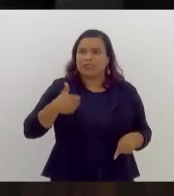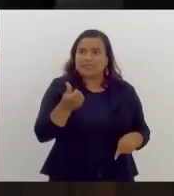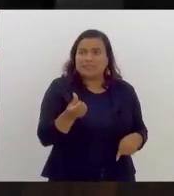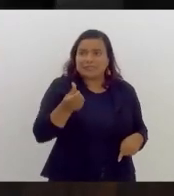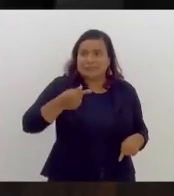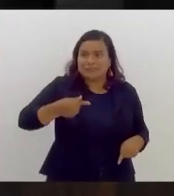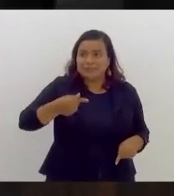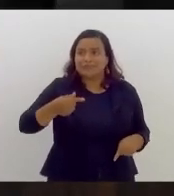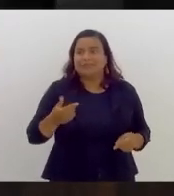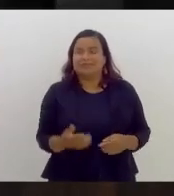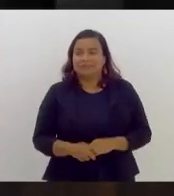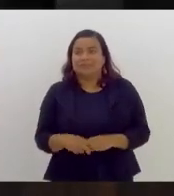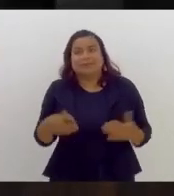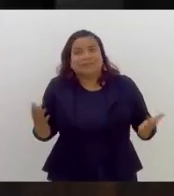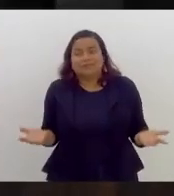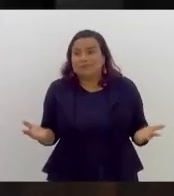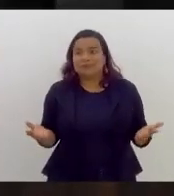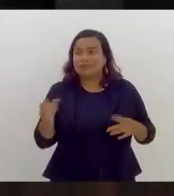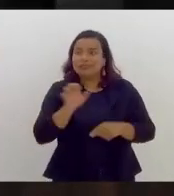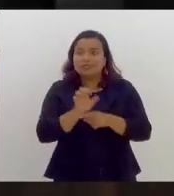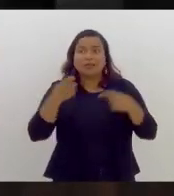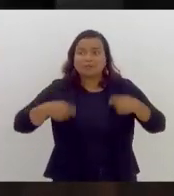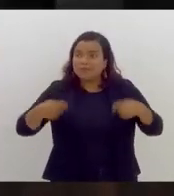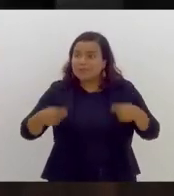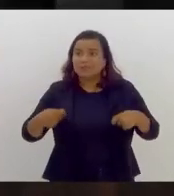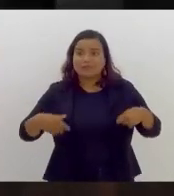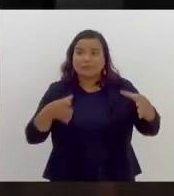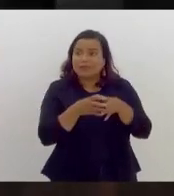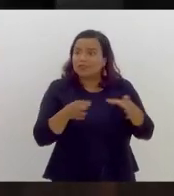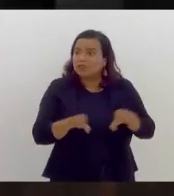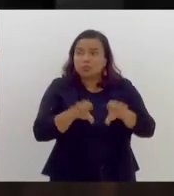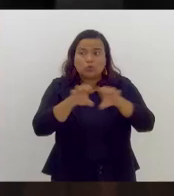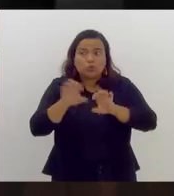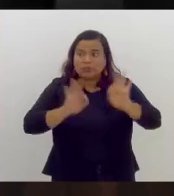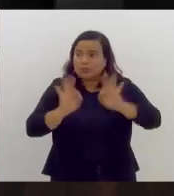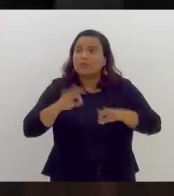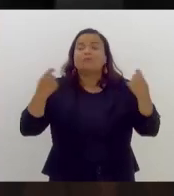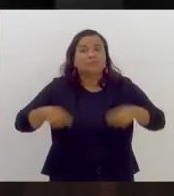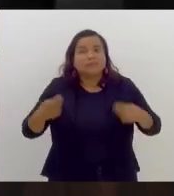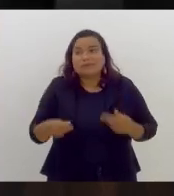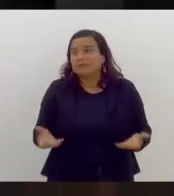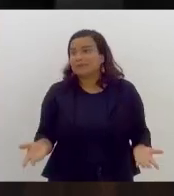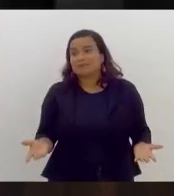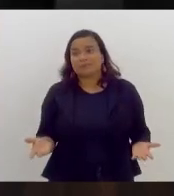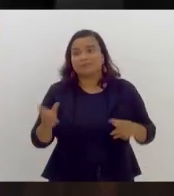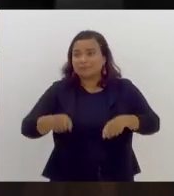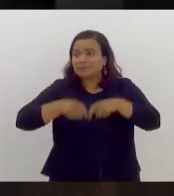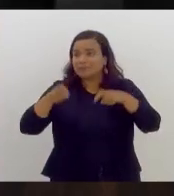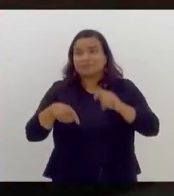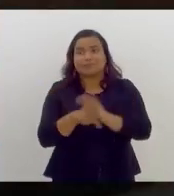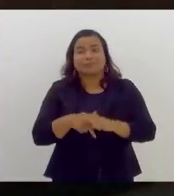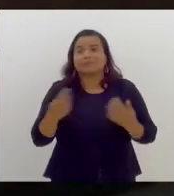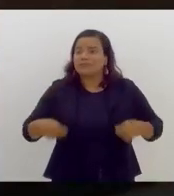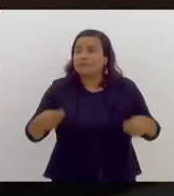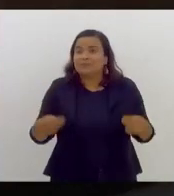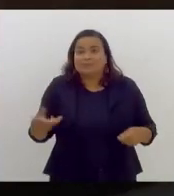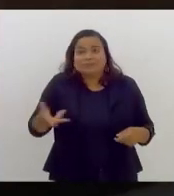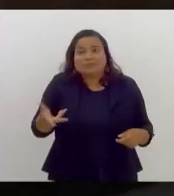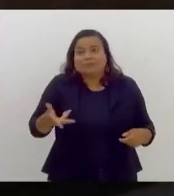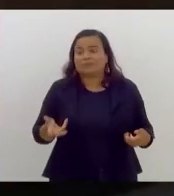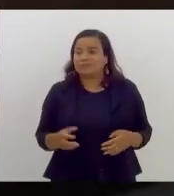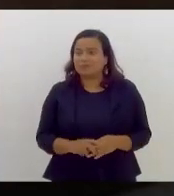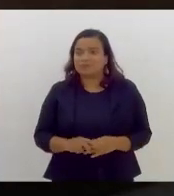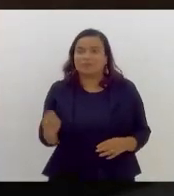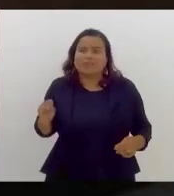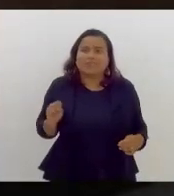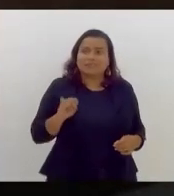Então, é fato que o Estado tem que ter essa estrutura já, na estrutura da agricultura, presidente, onde tem as inspeções. Se